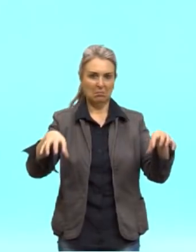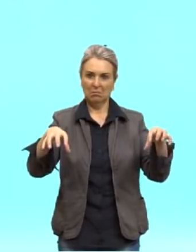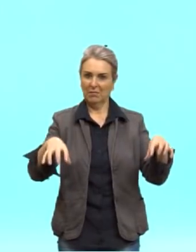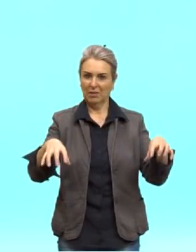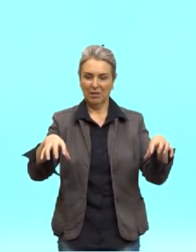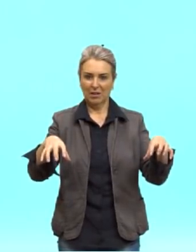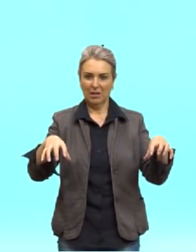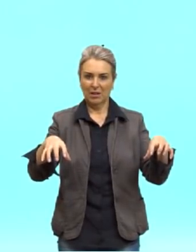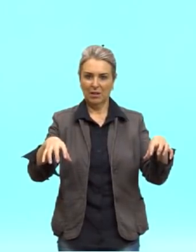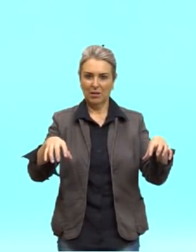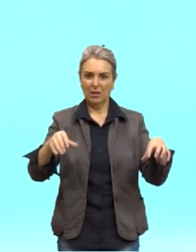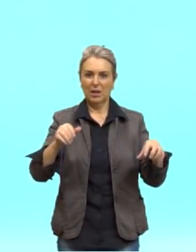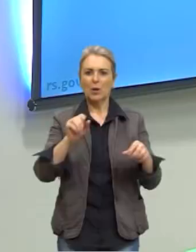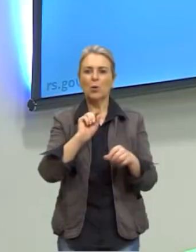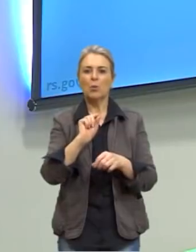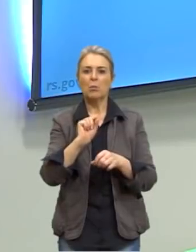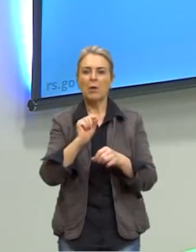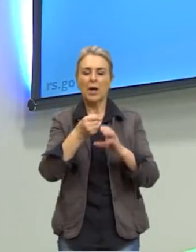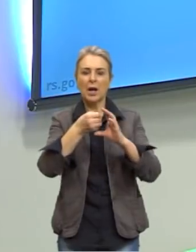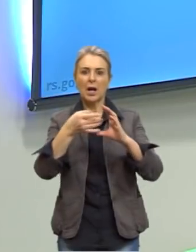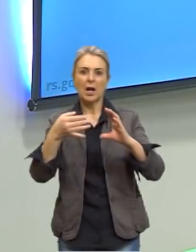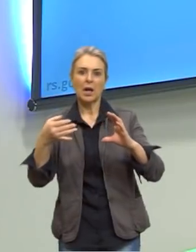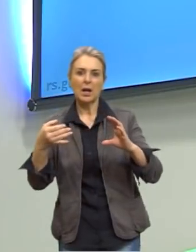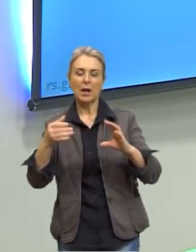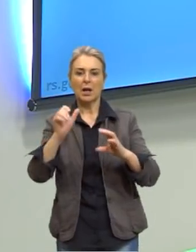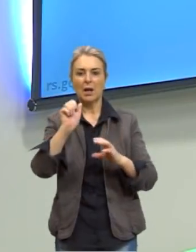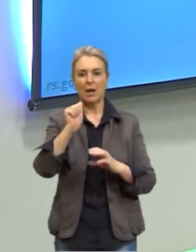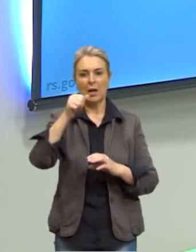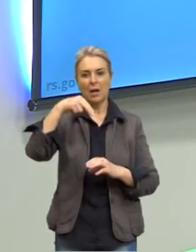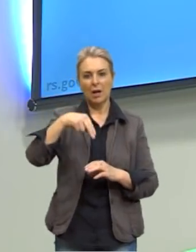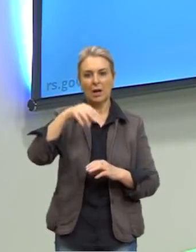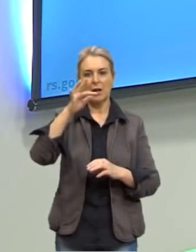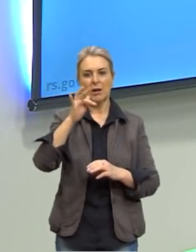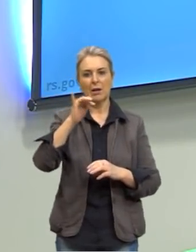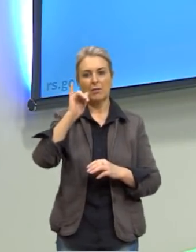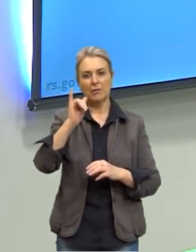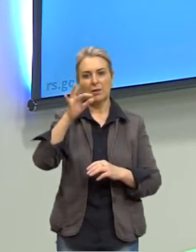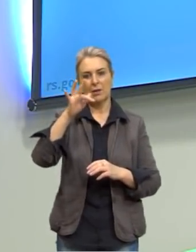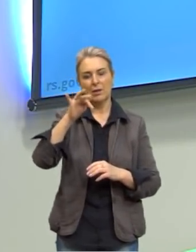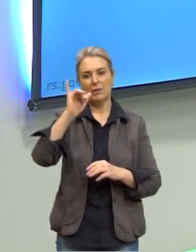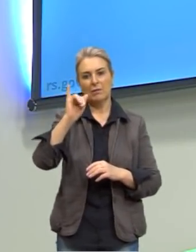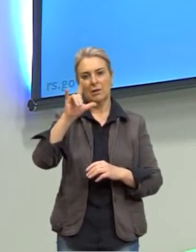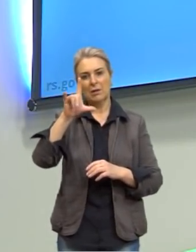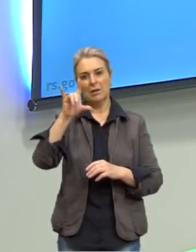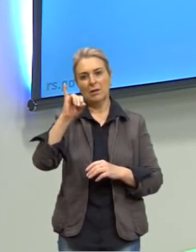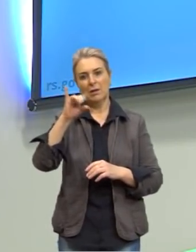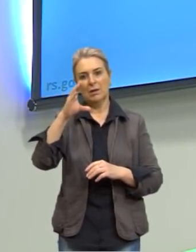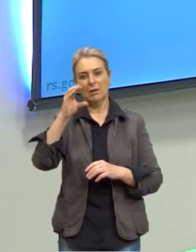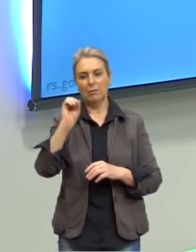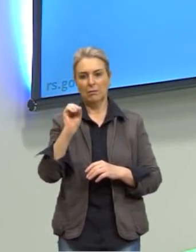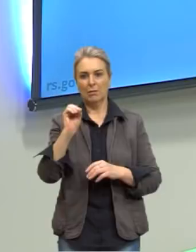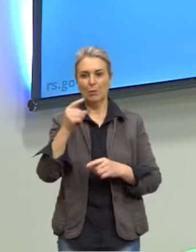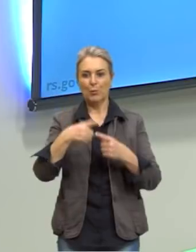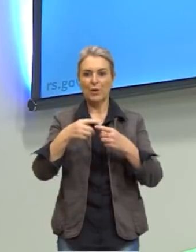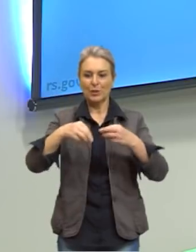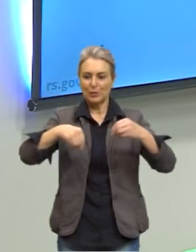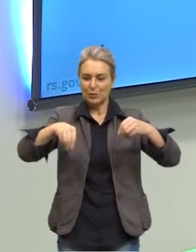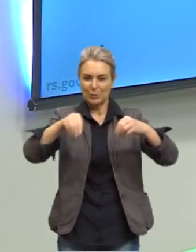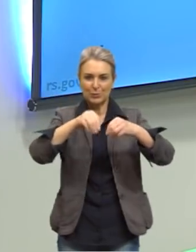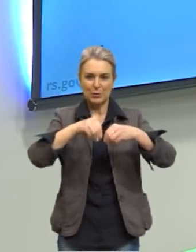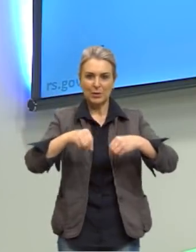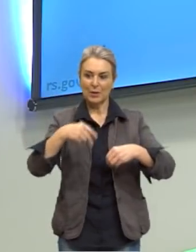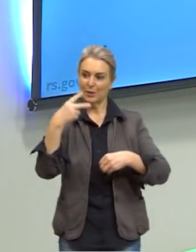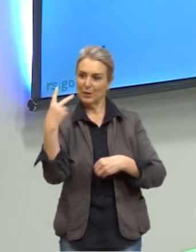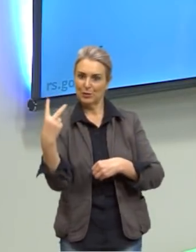caráter anfifilico o que quer dizer isso que ele é solúvel nas duas substâncias tranquilo